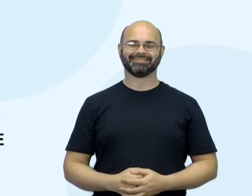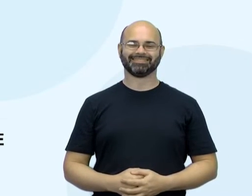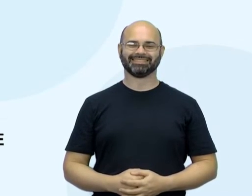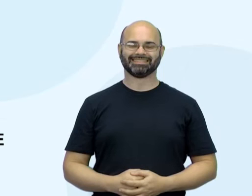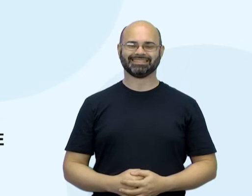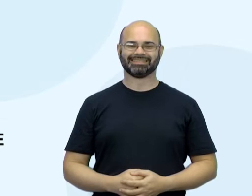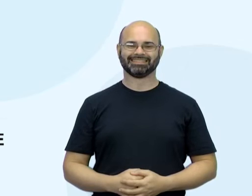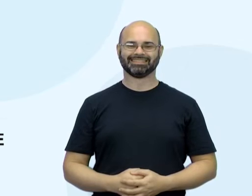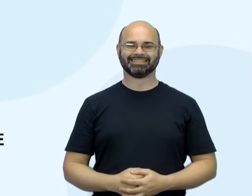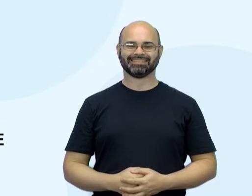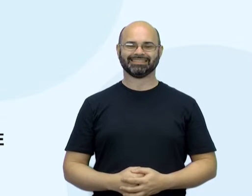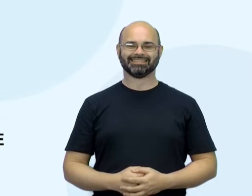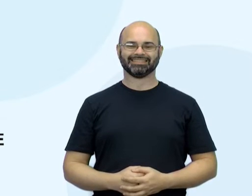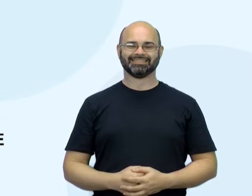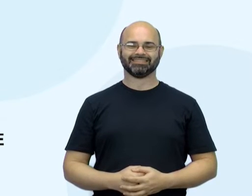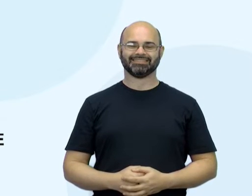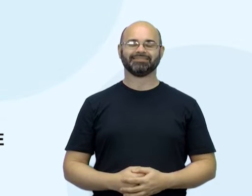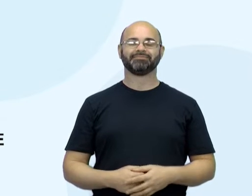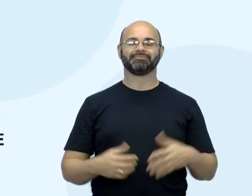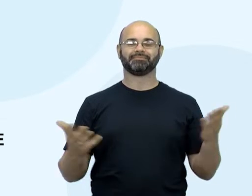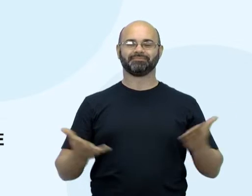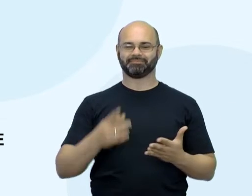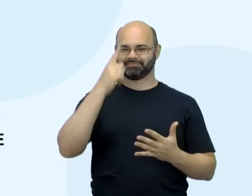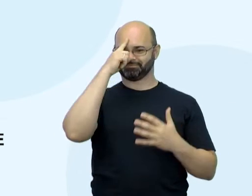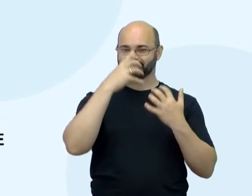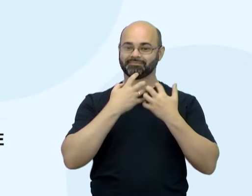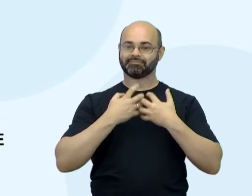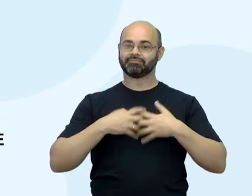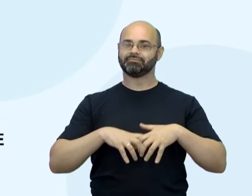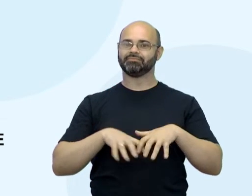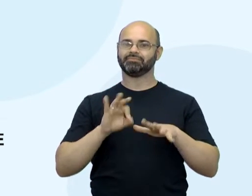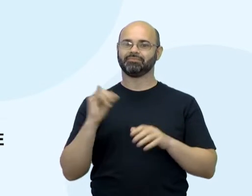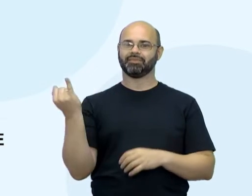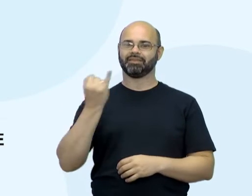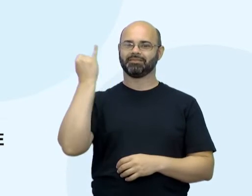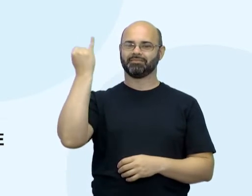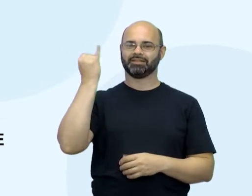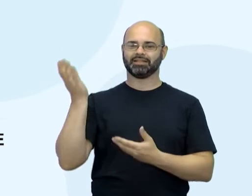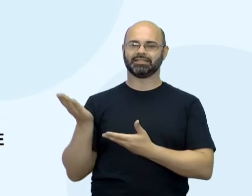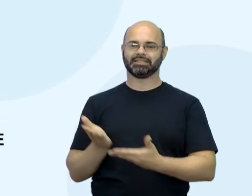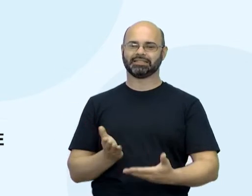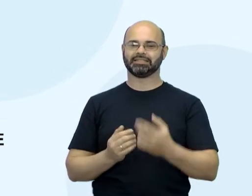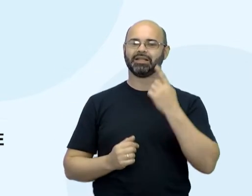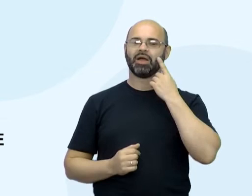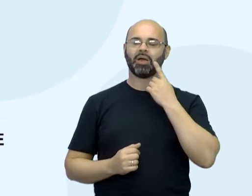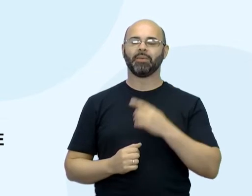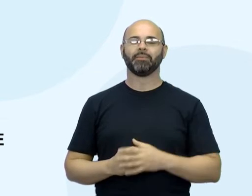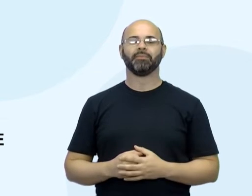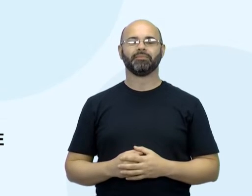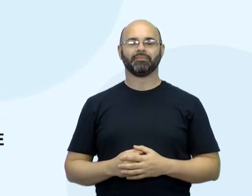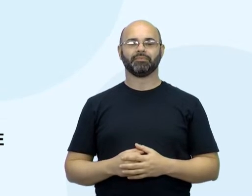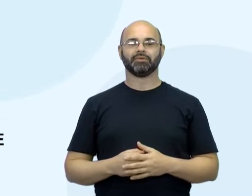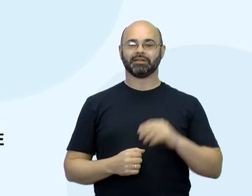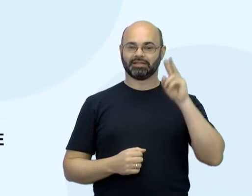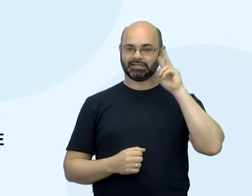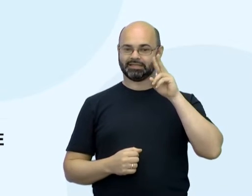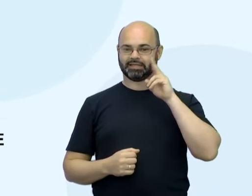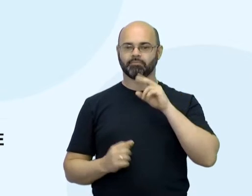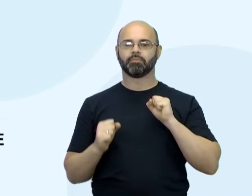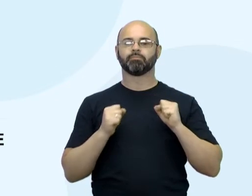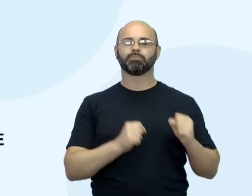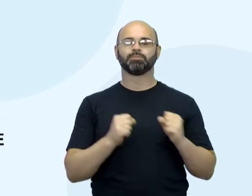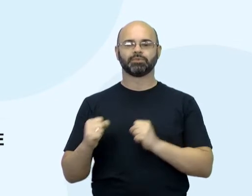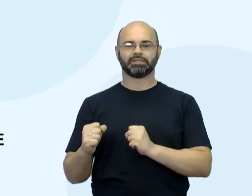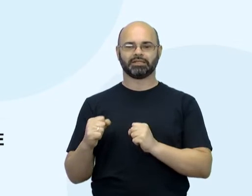umas considerações que são importantes também para a nossa aula, trazer aí no bojo. Olha só, quando eu falei para você que a gente tem a força potente ali no